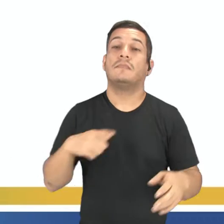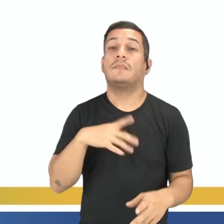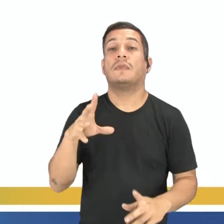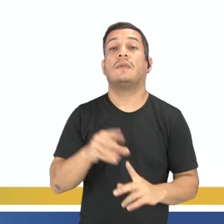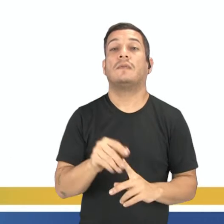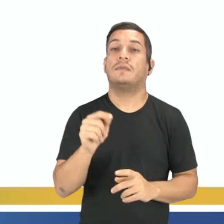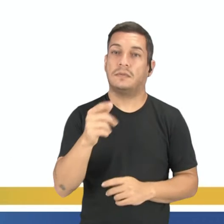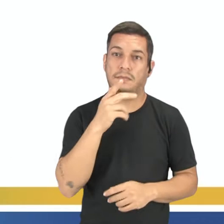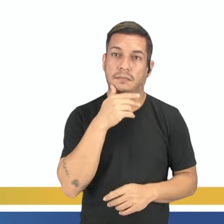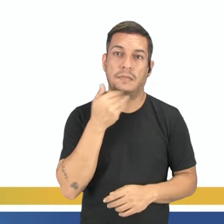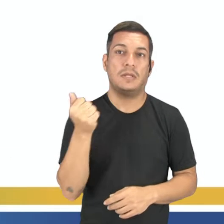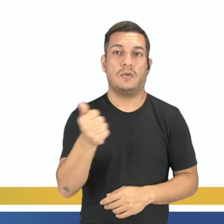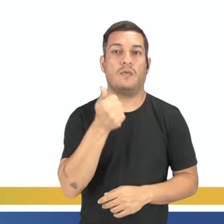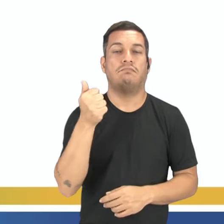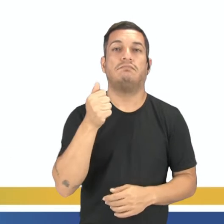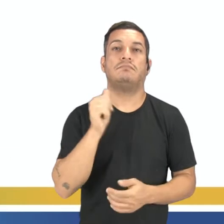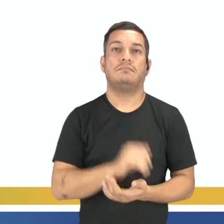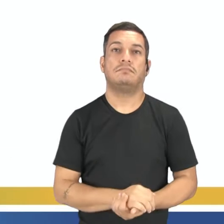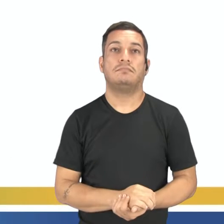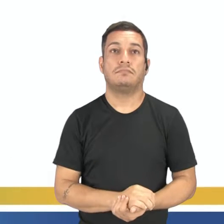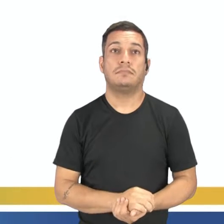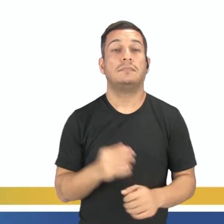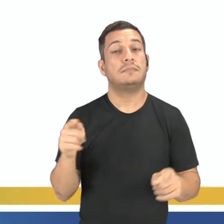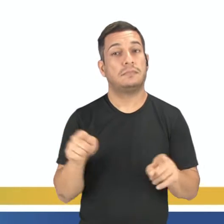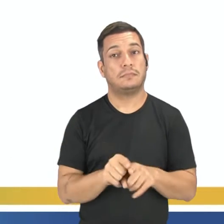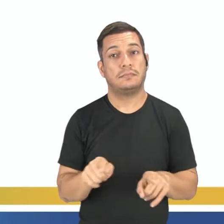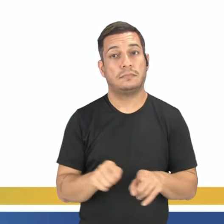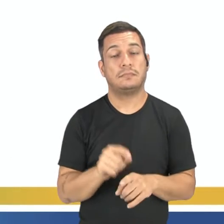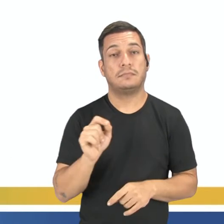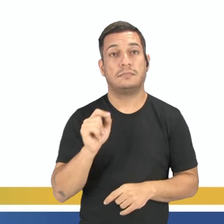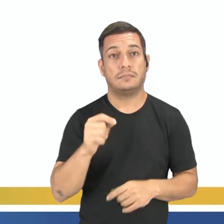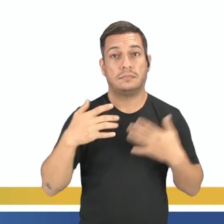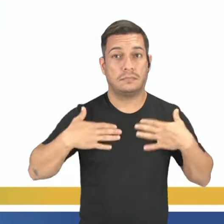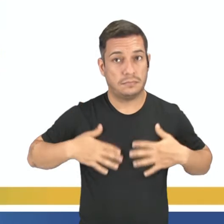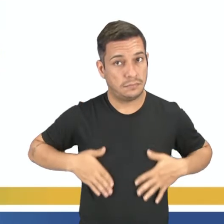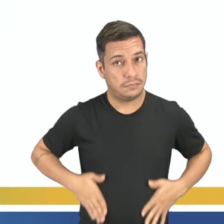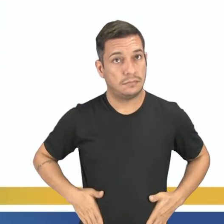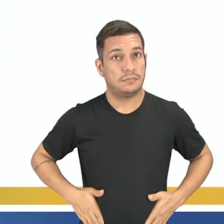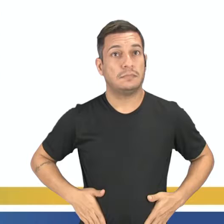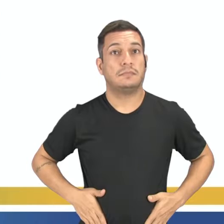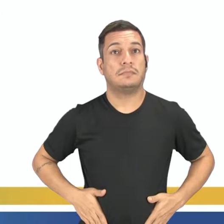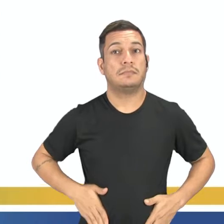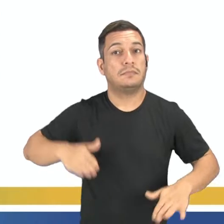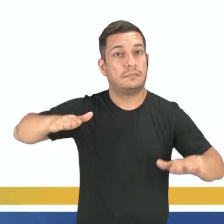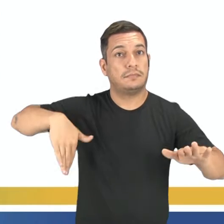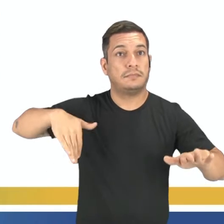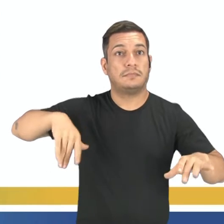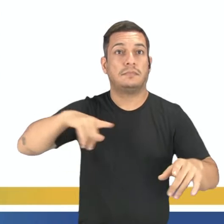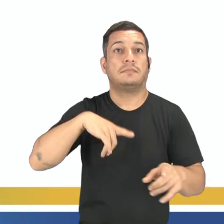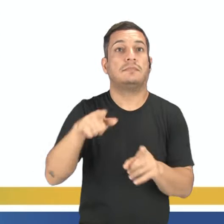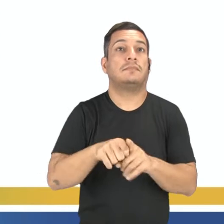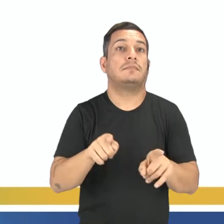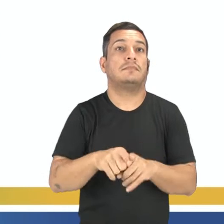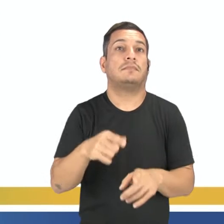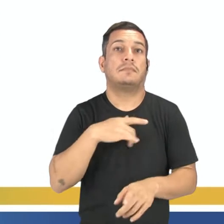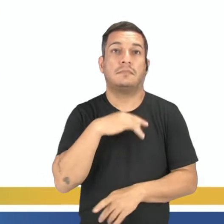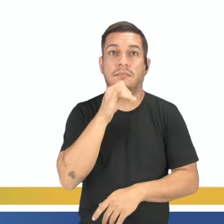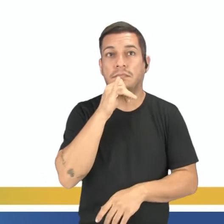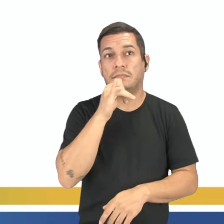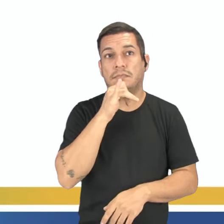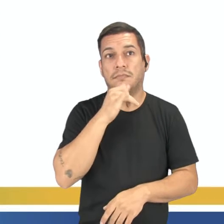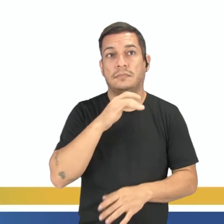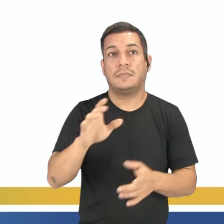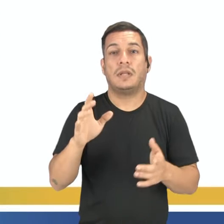obtenha melhores resultados, tá bom? Além dessa questão dos maiôs, da natação, a gente pode ter como exemplo aqui a